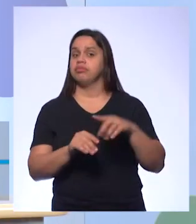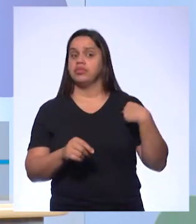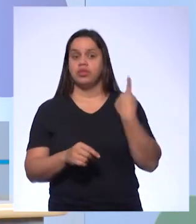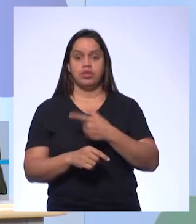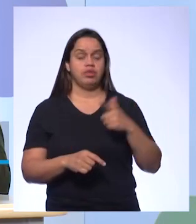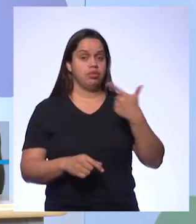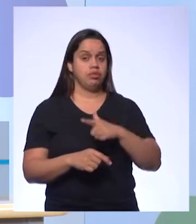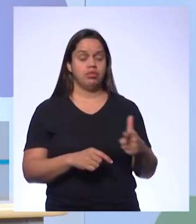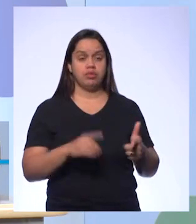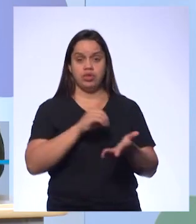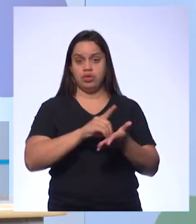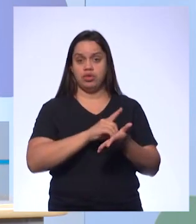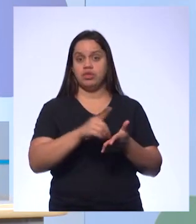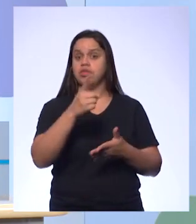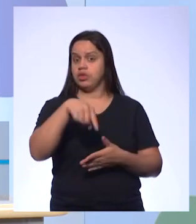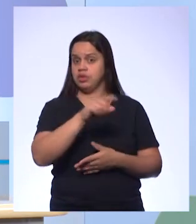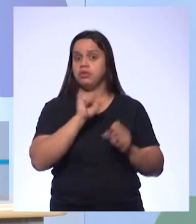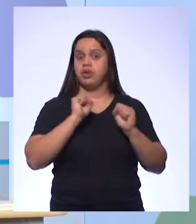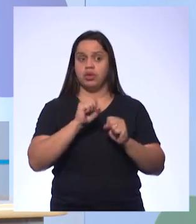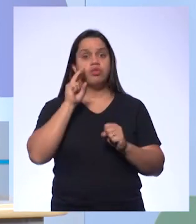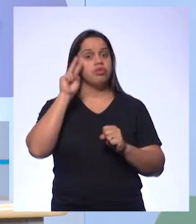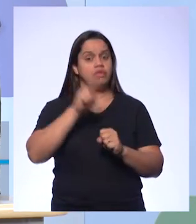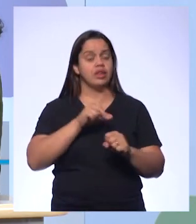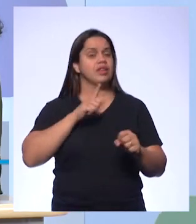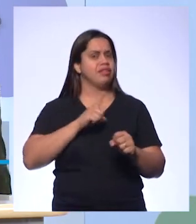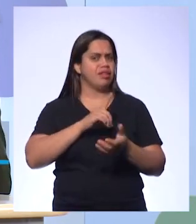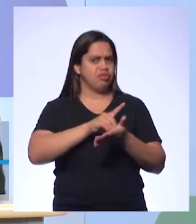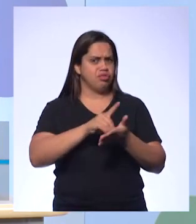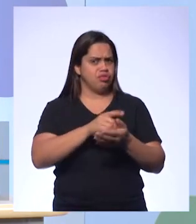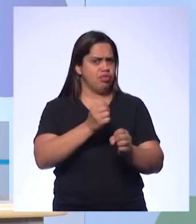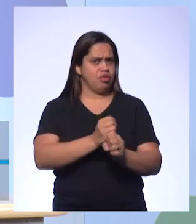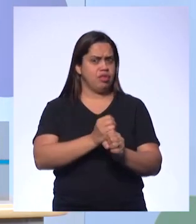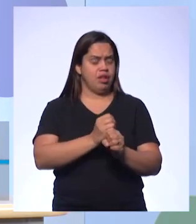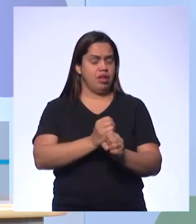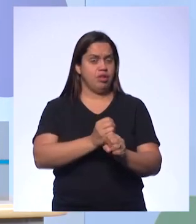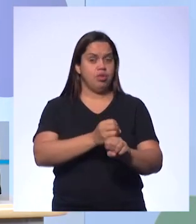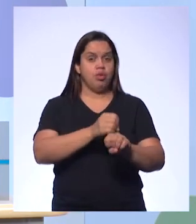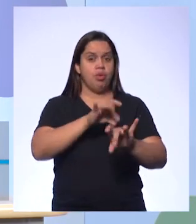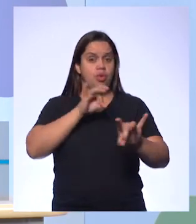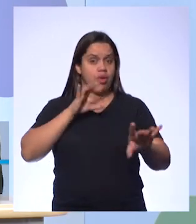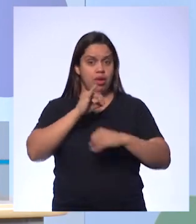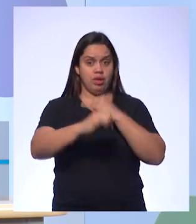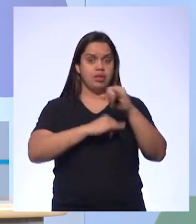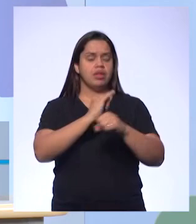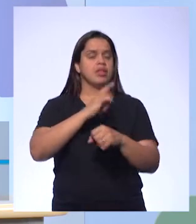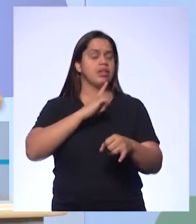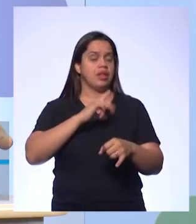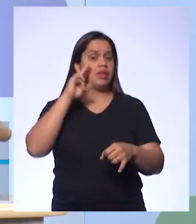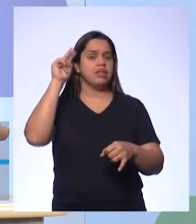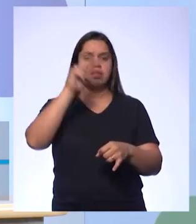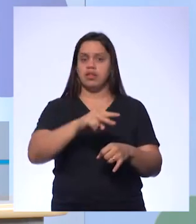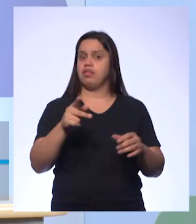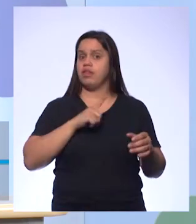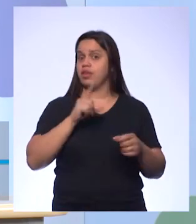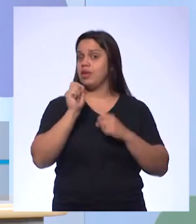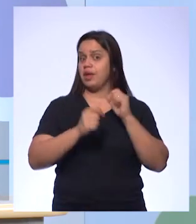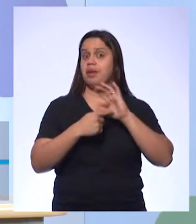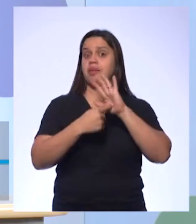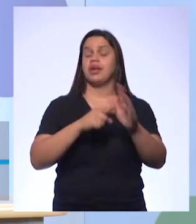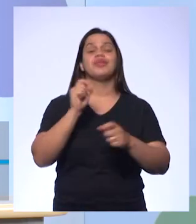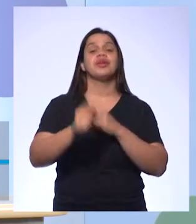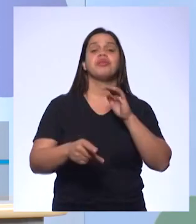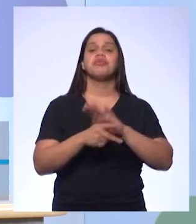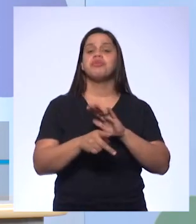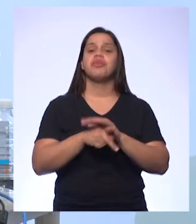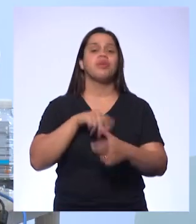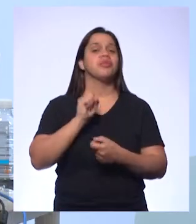dicionário aí, vocês já podem olhar que tem vários dicionários online. E quando você joga lá dicionário online, aparece verbete. Que a professora está Exatamente.